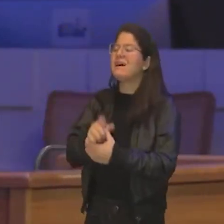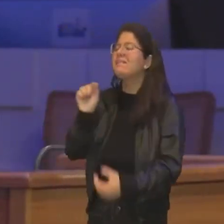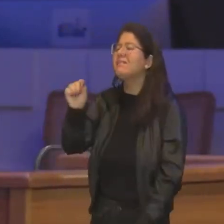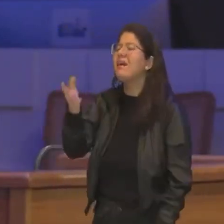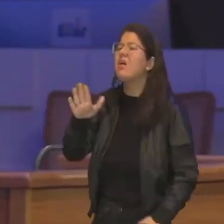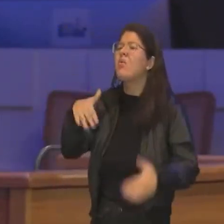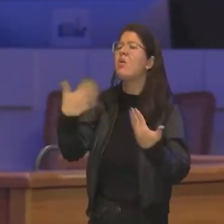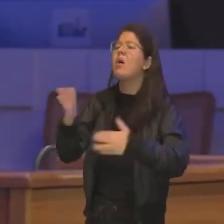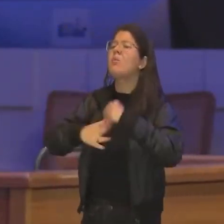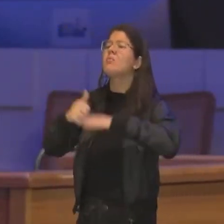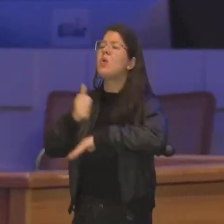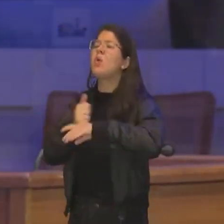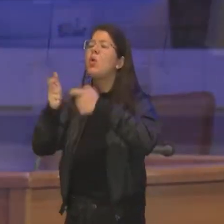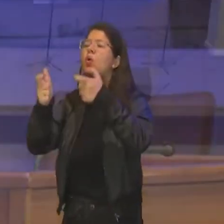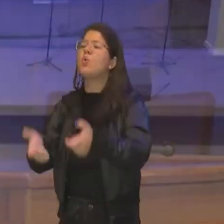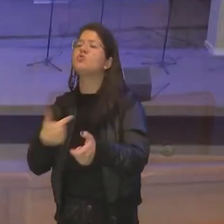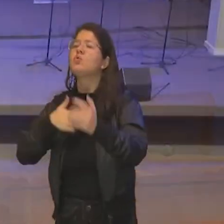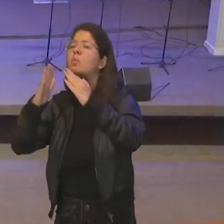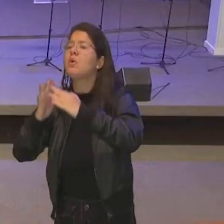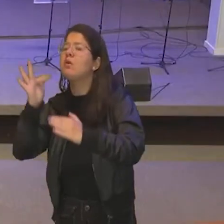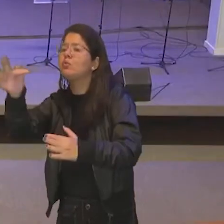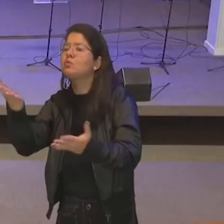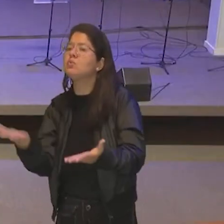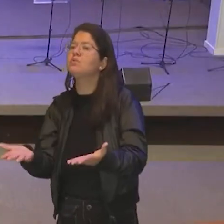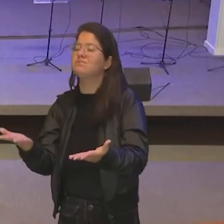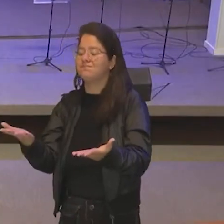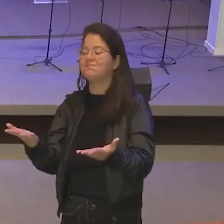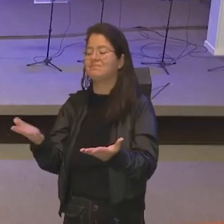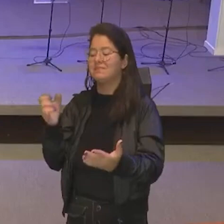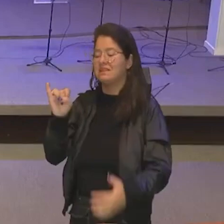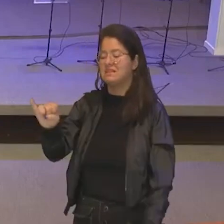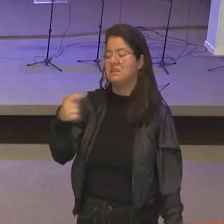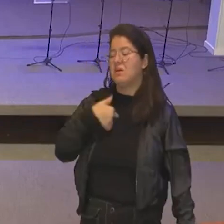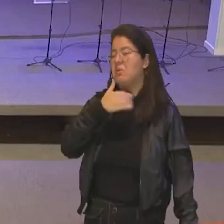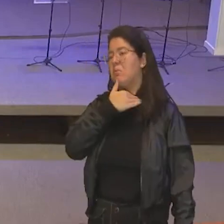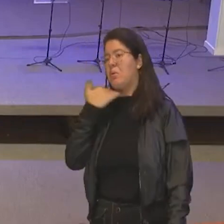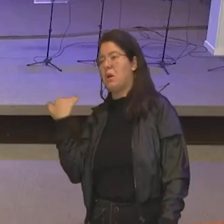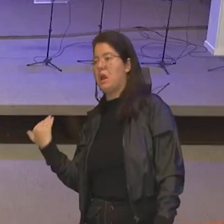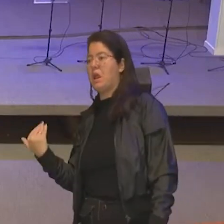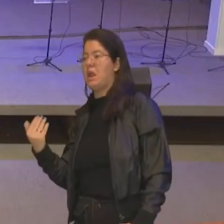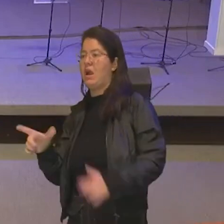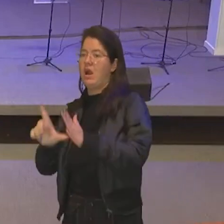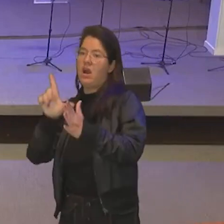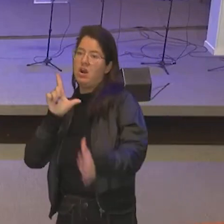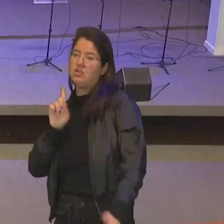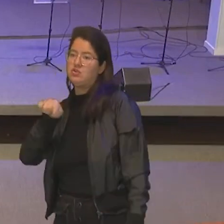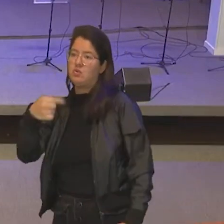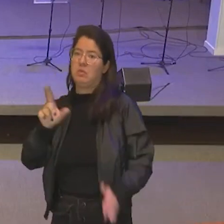a profissão, onde eu vou morar, se eu vou morrer ou não antes.